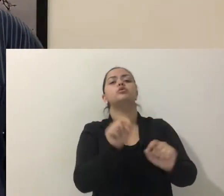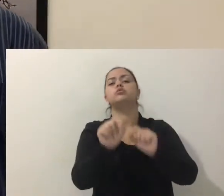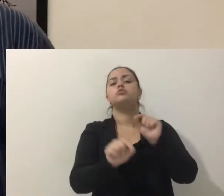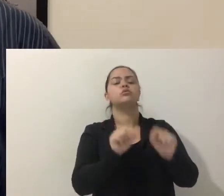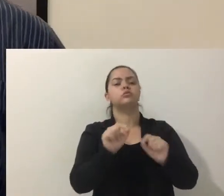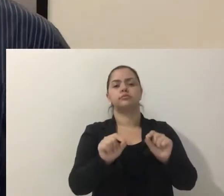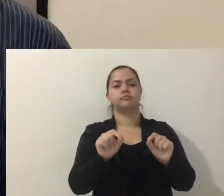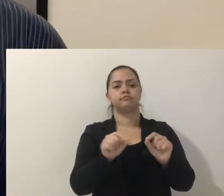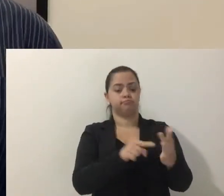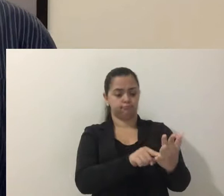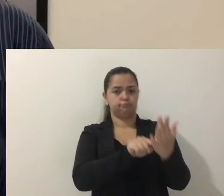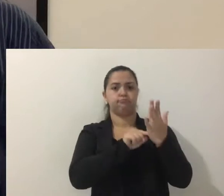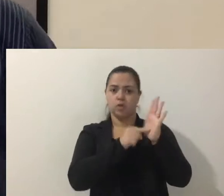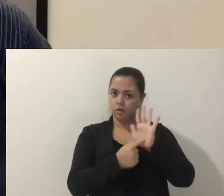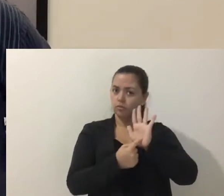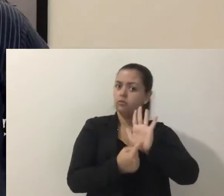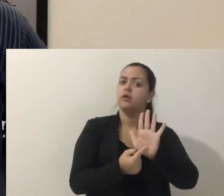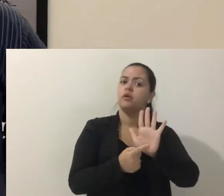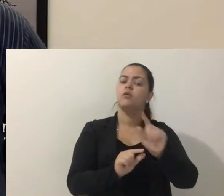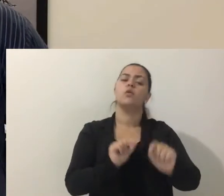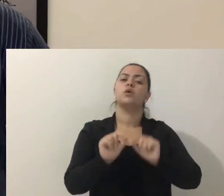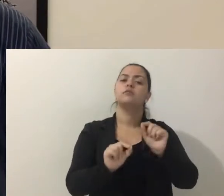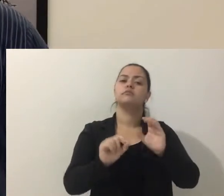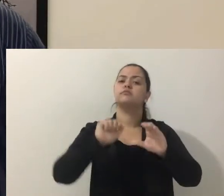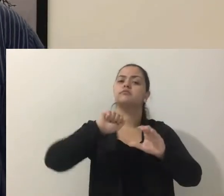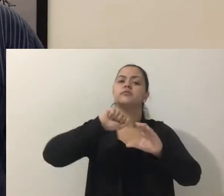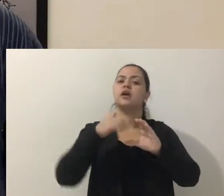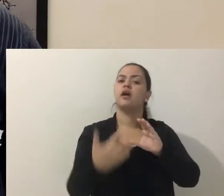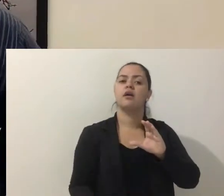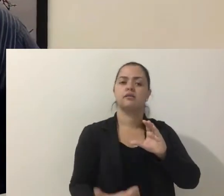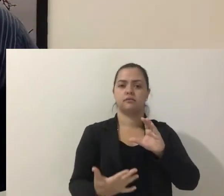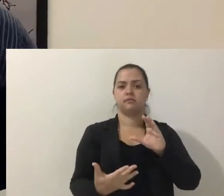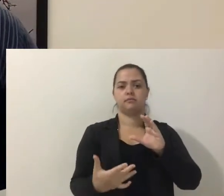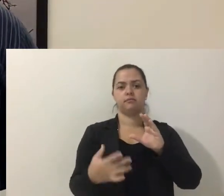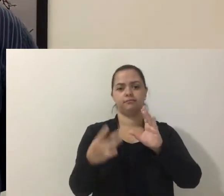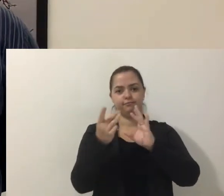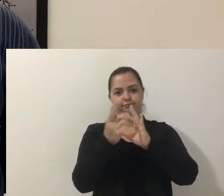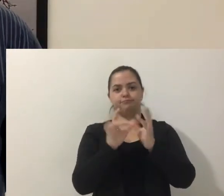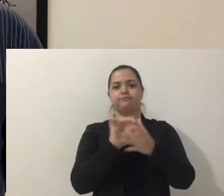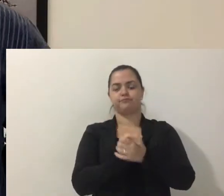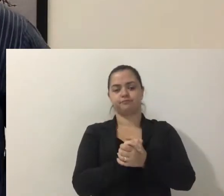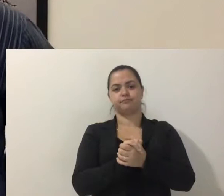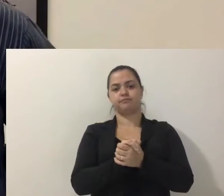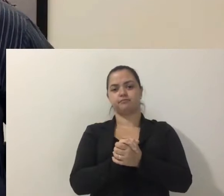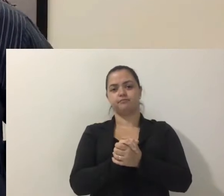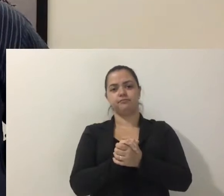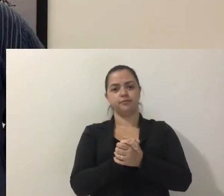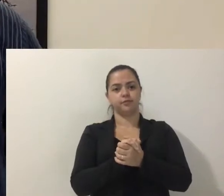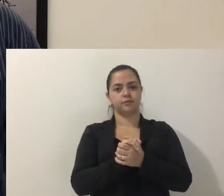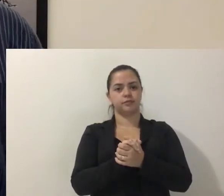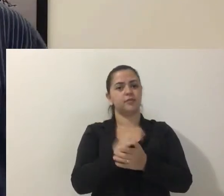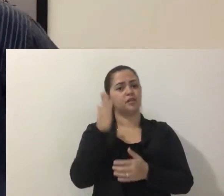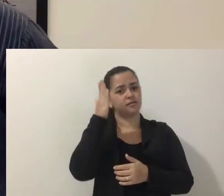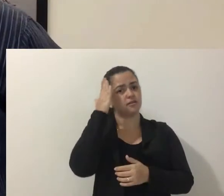algumas características do casamento, que eu sei que você sabe, né? Eu sei